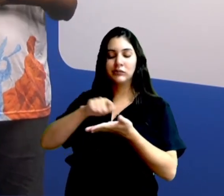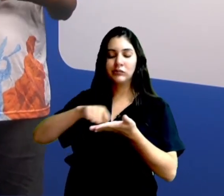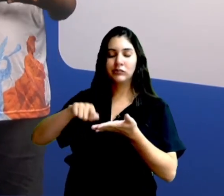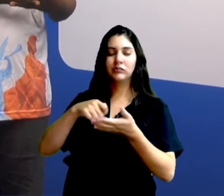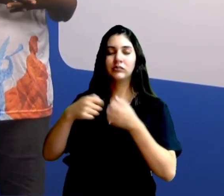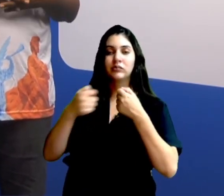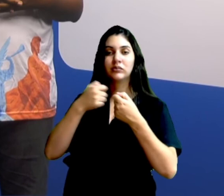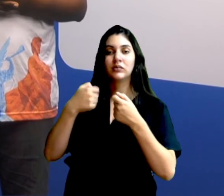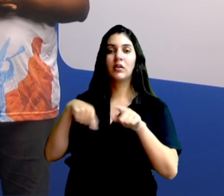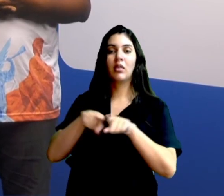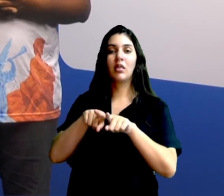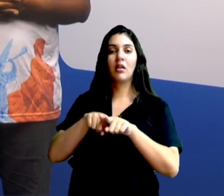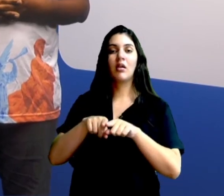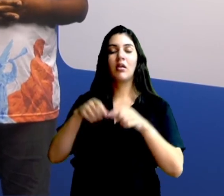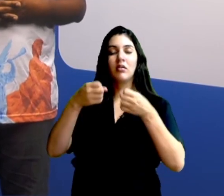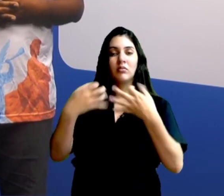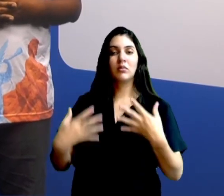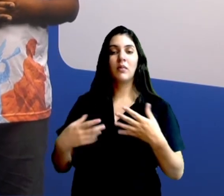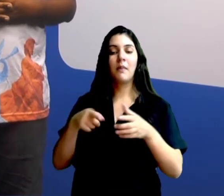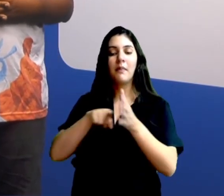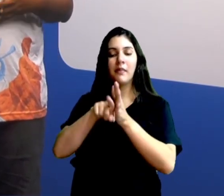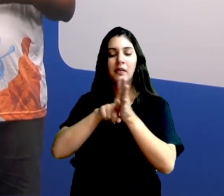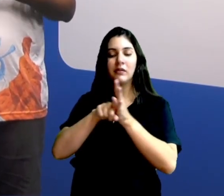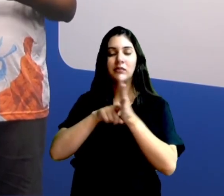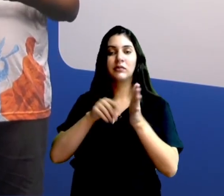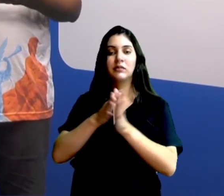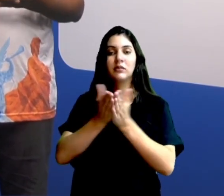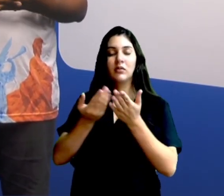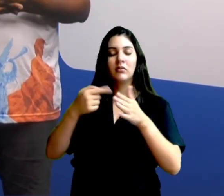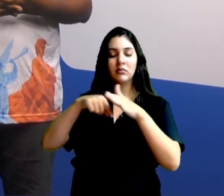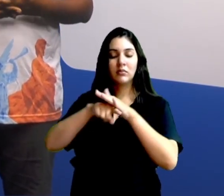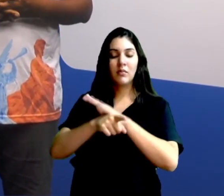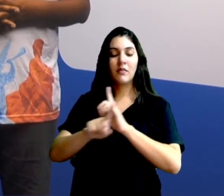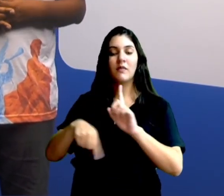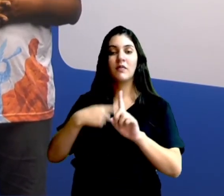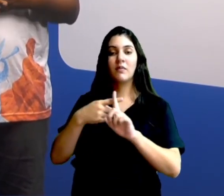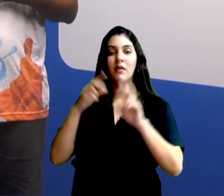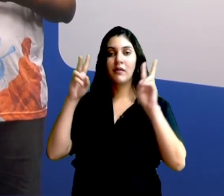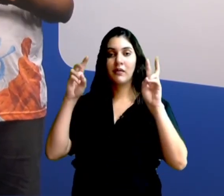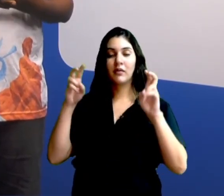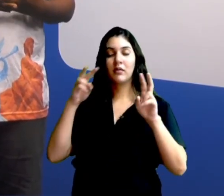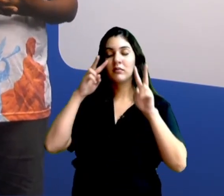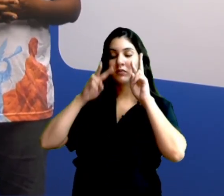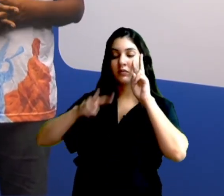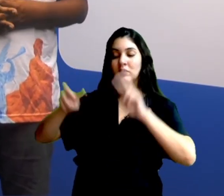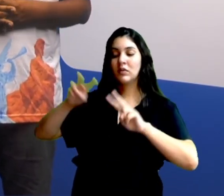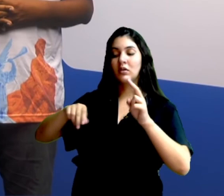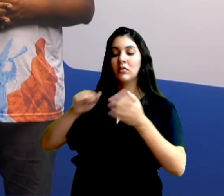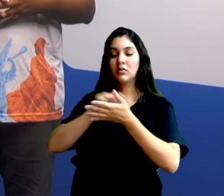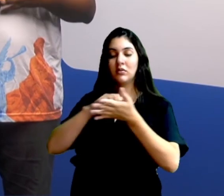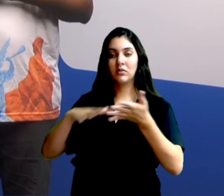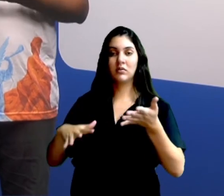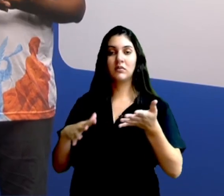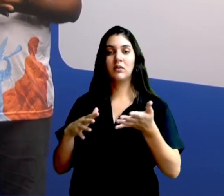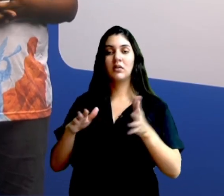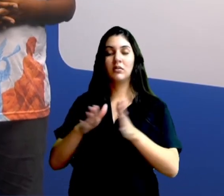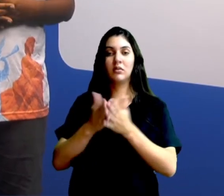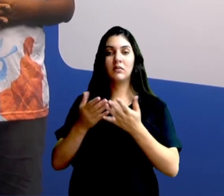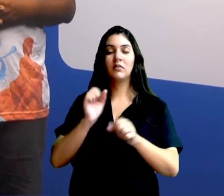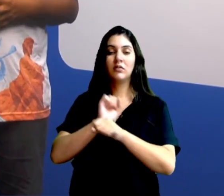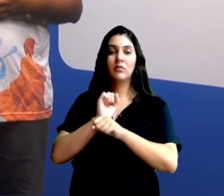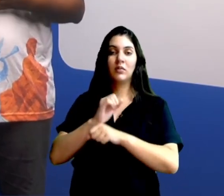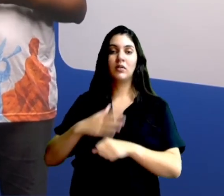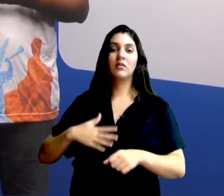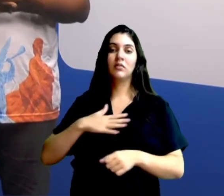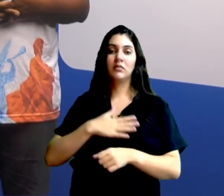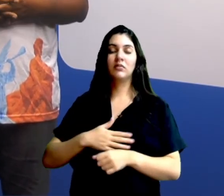também e pesquise no livro e aprofunde mais o tema, dê uma olhadinha nos exercícios dos livros e eu espero que vocês tenham